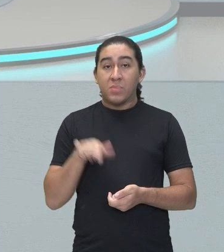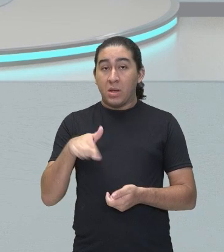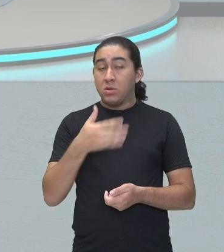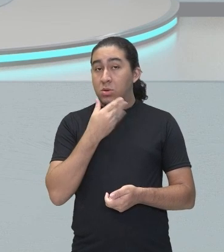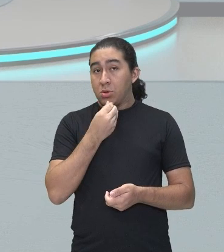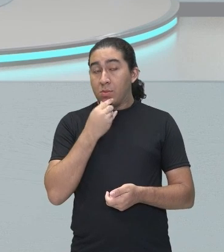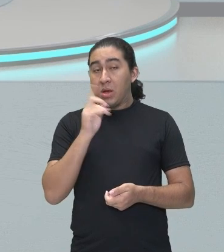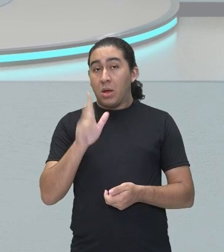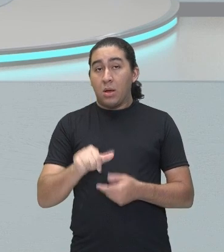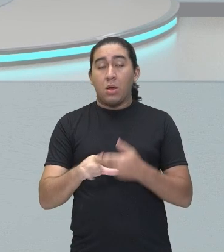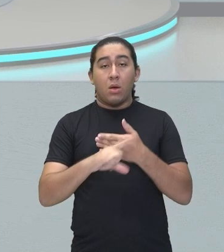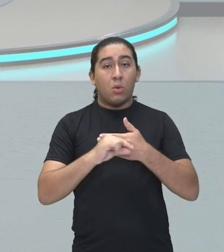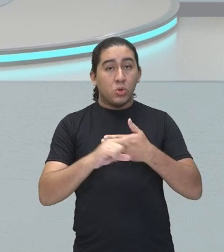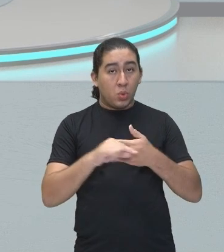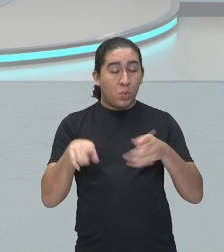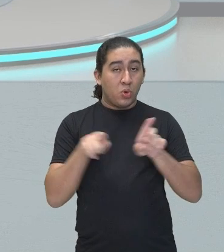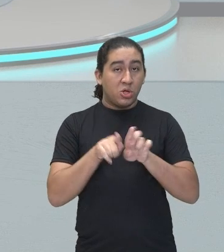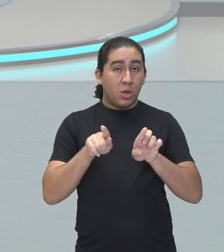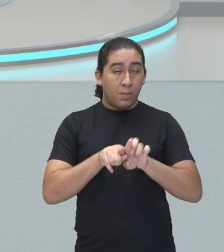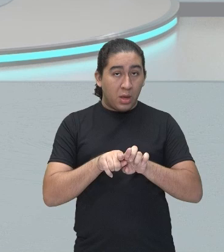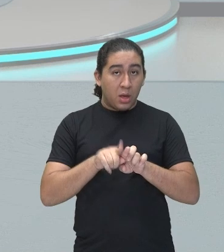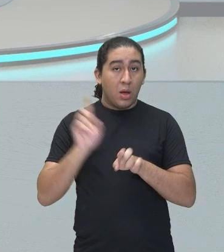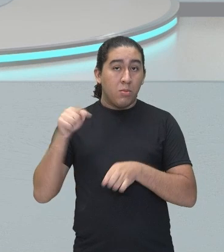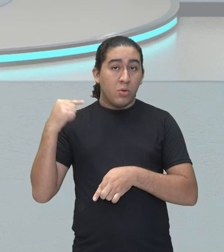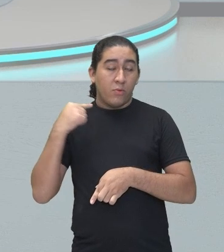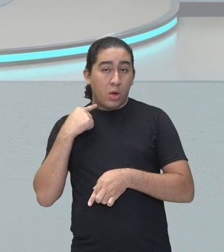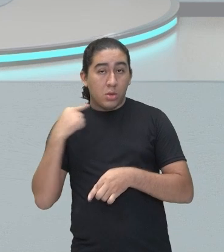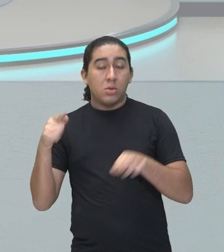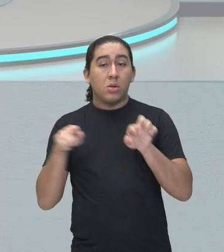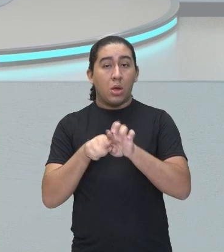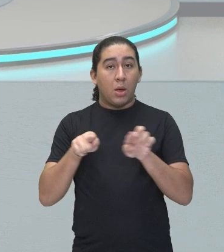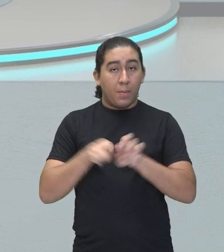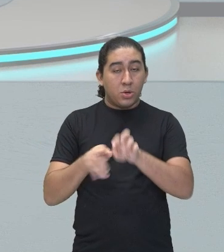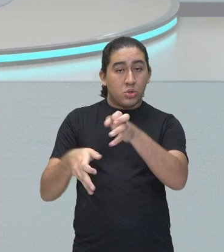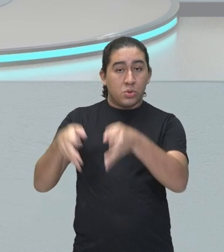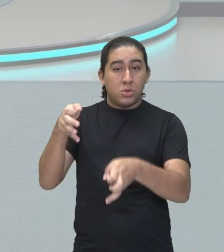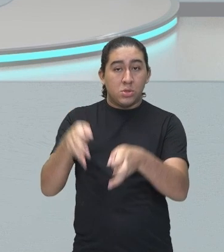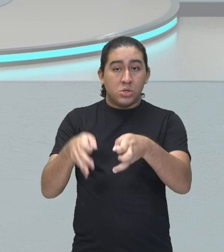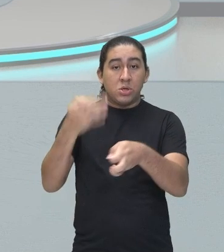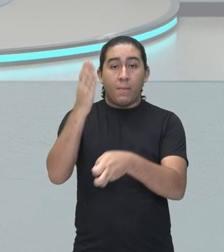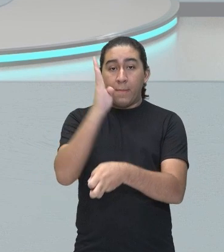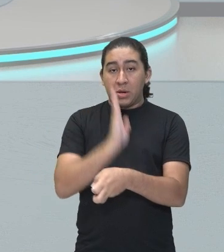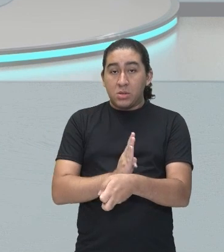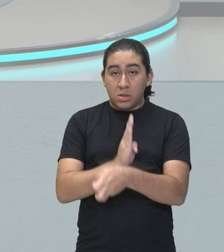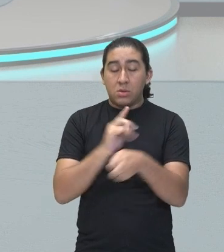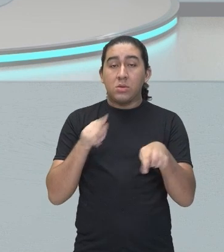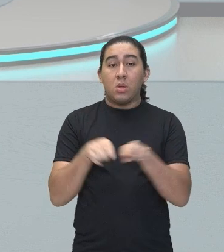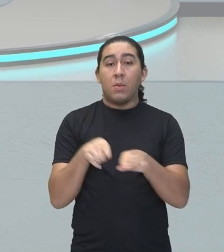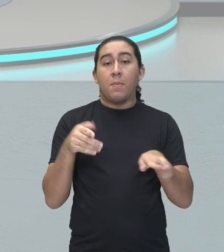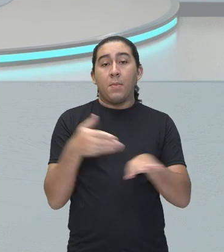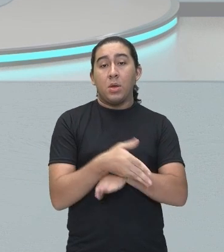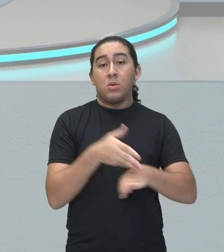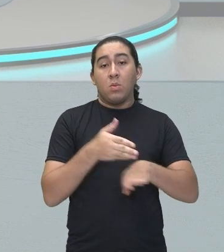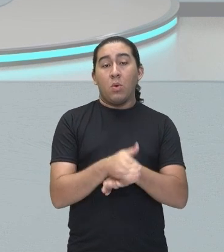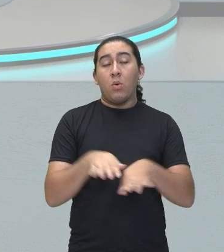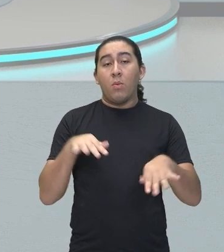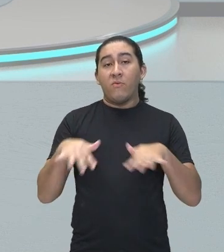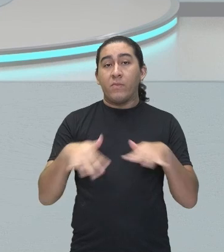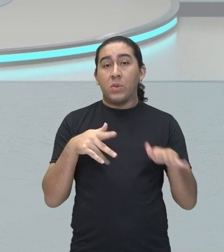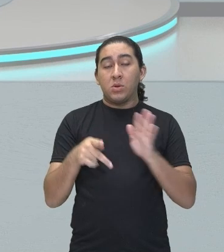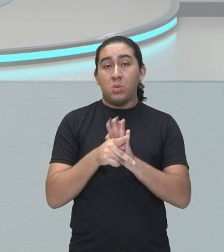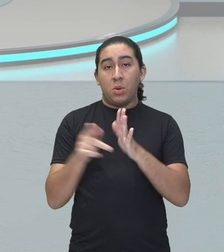foi advogado, jurista brasileiro e participou do movimento